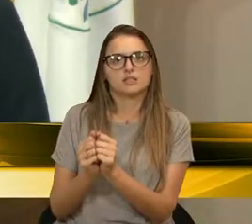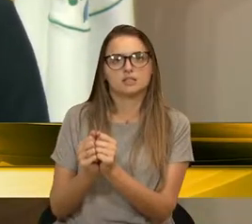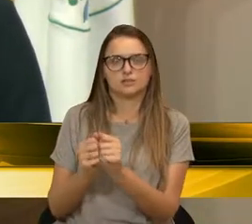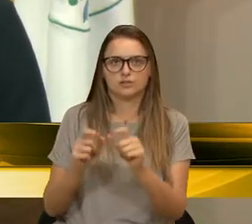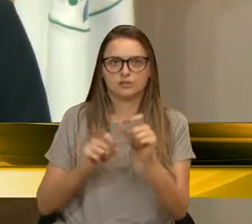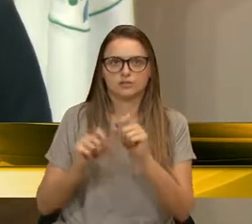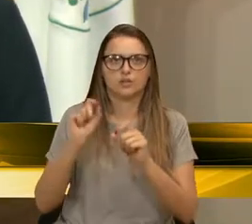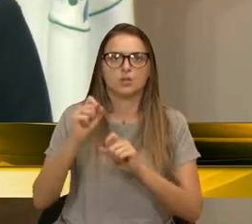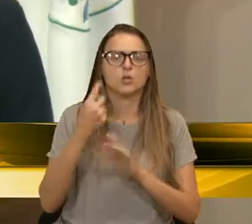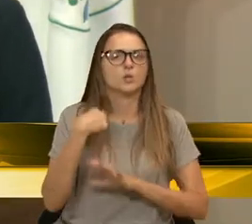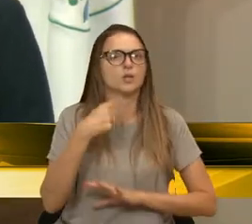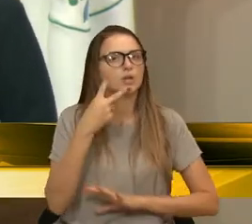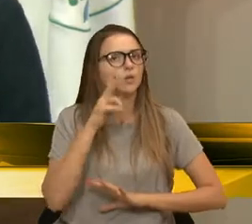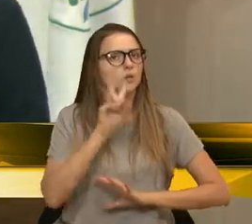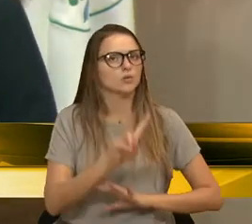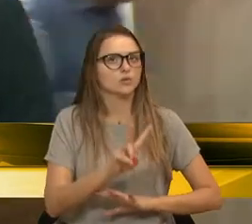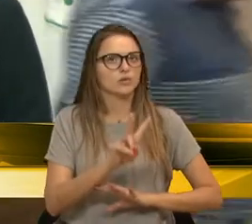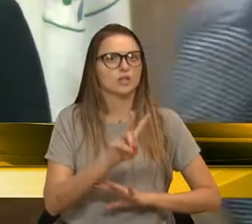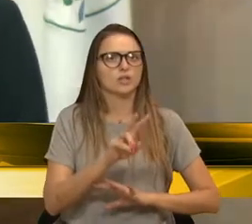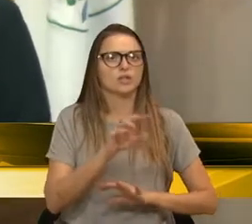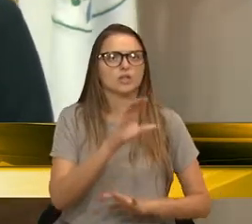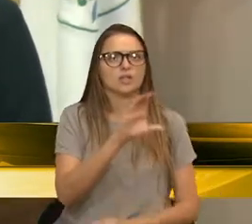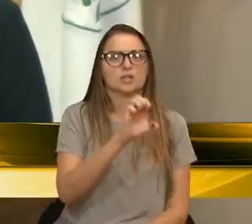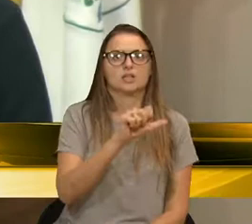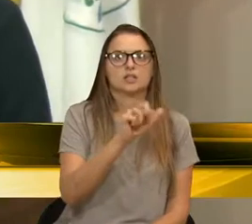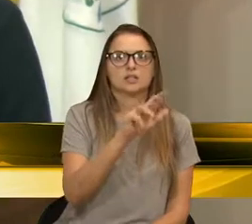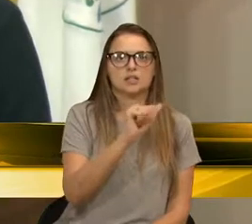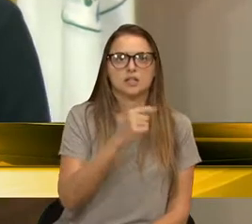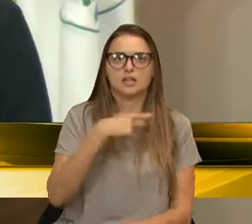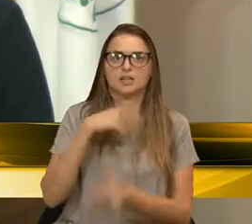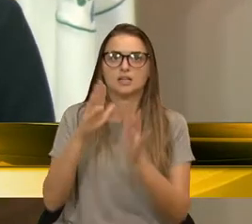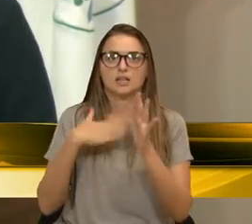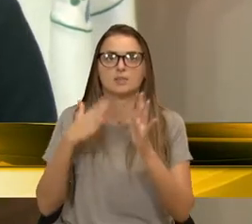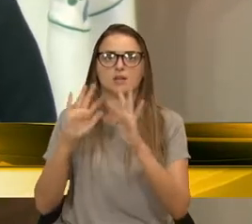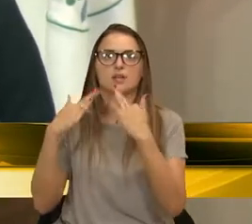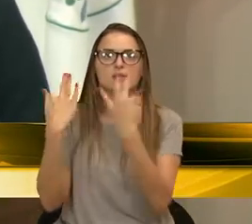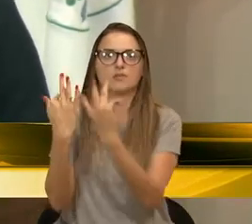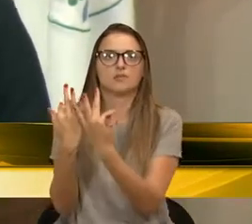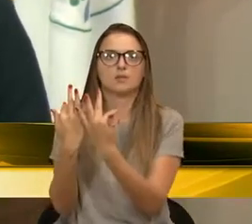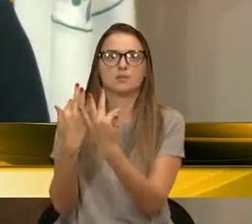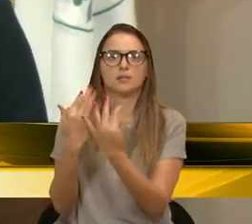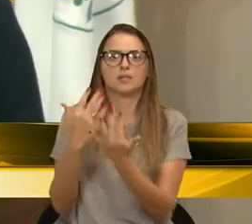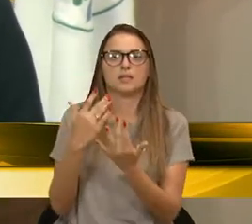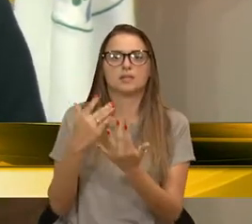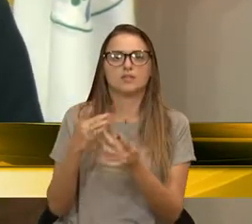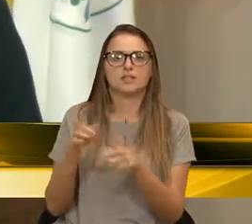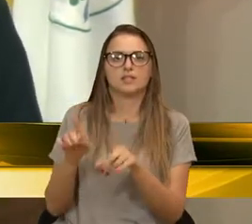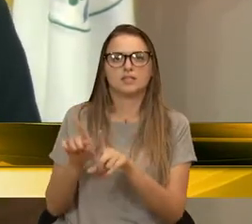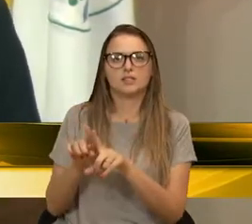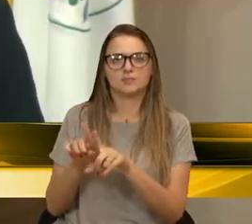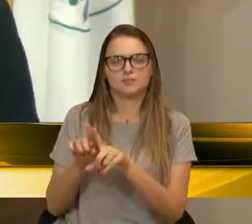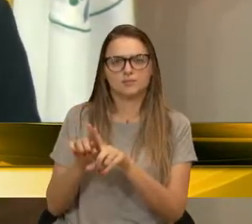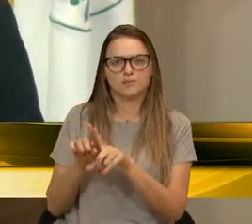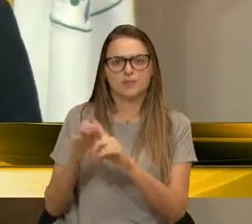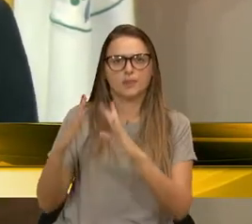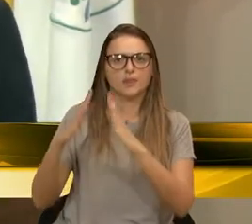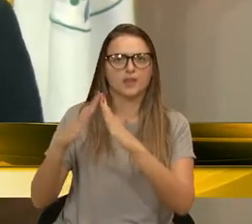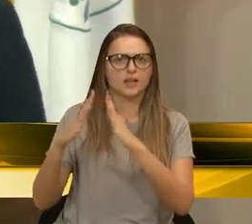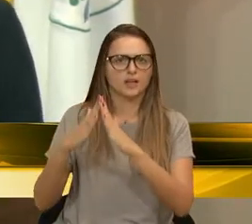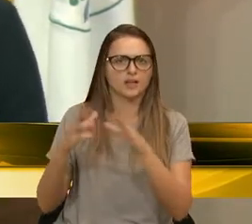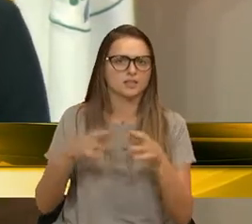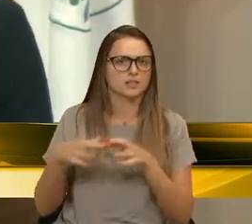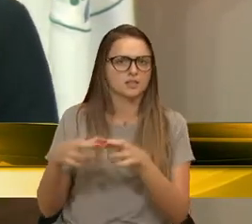vi no Ceará. Tenho primos e tenho parte da minha família morando na região de Fortaleza. E acho que esse é um